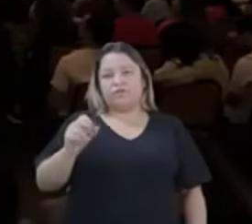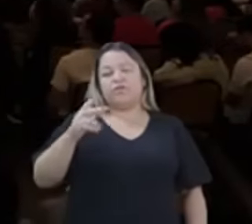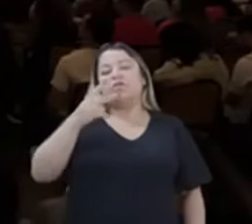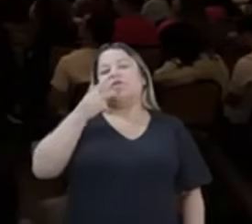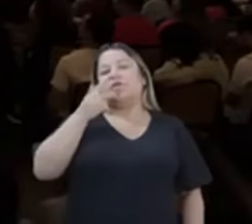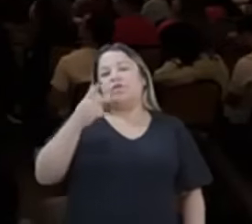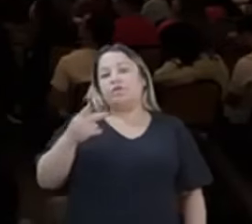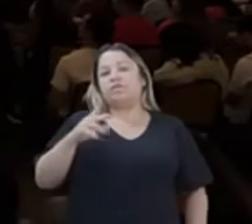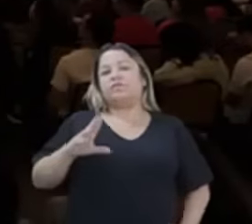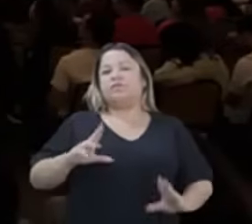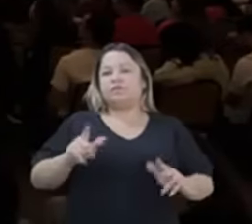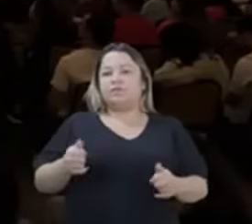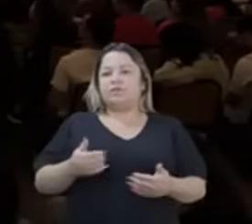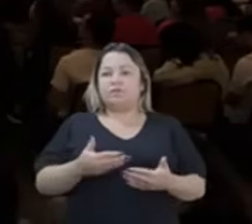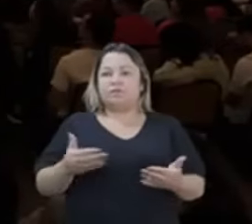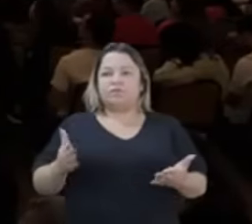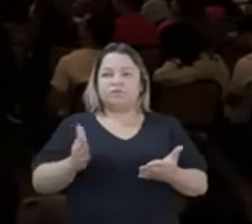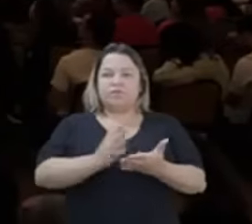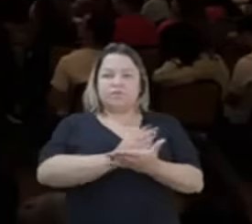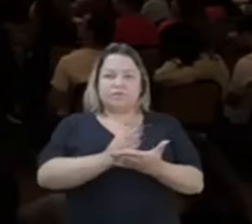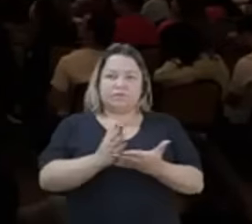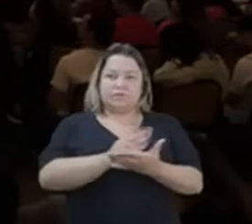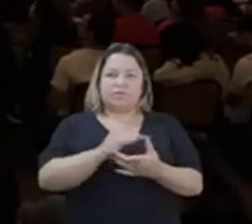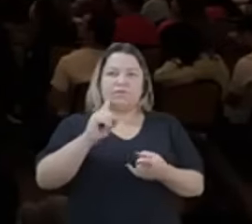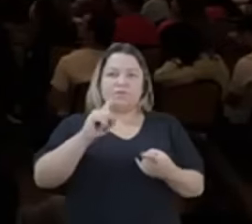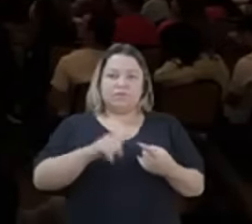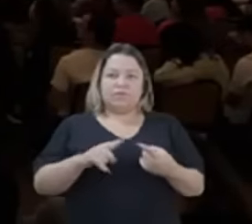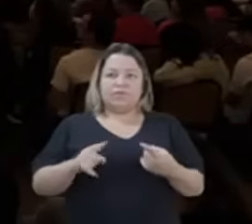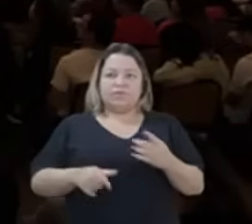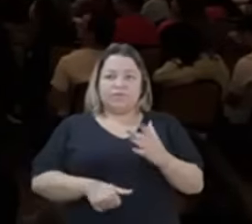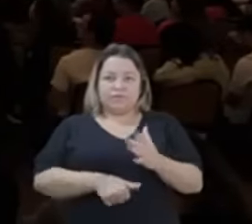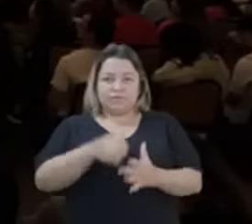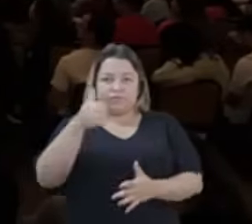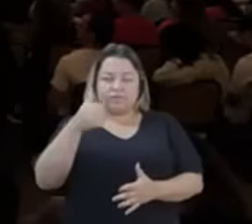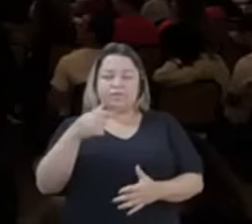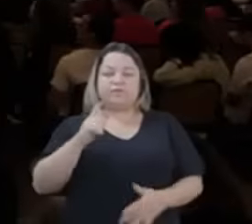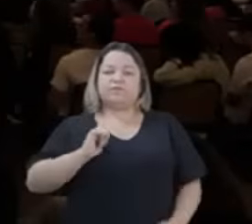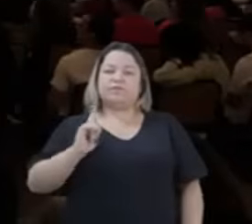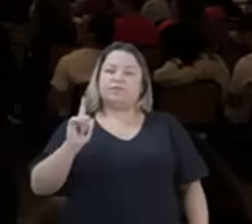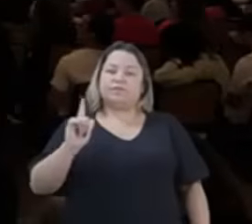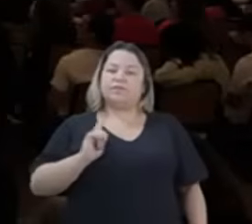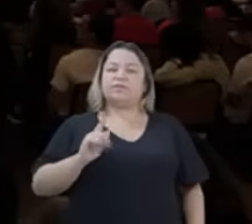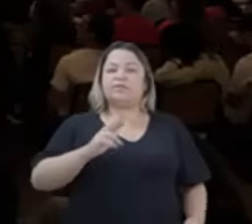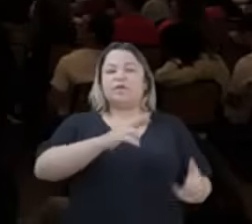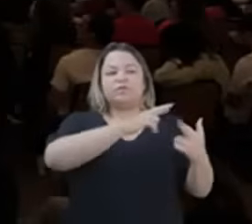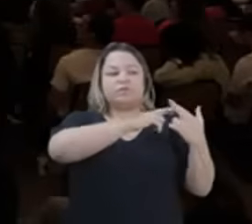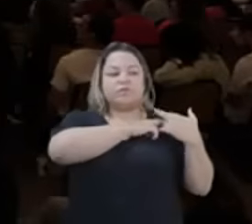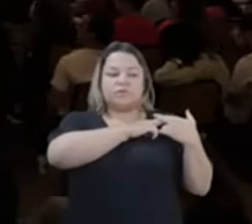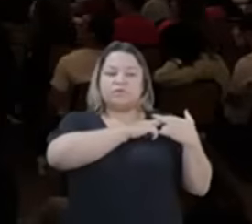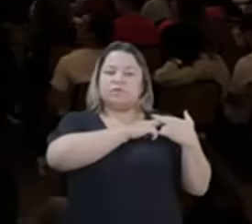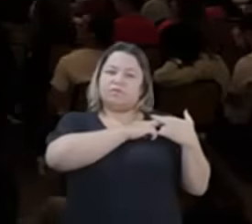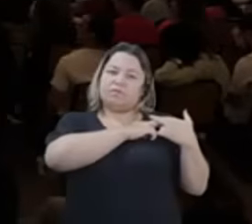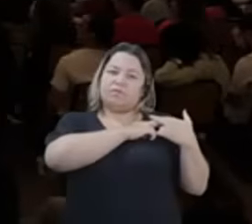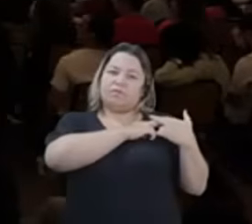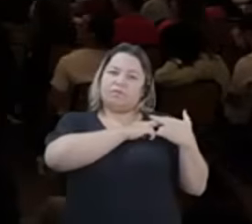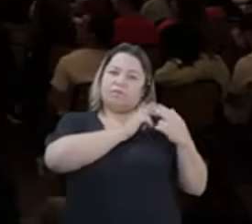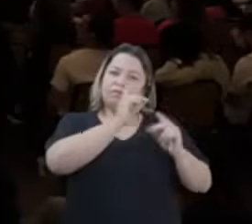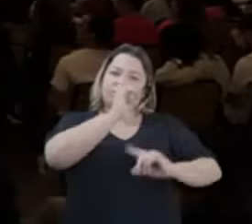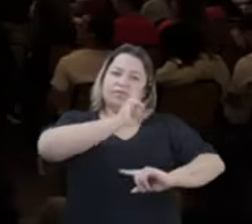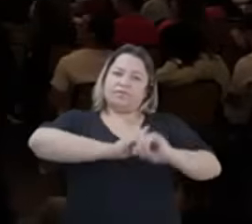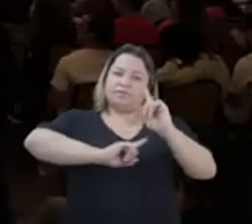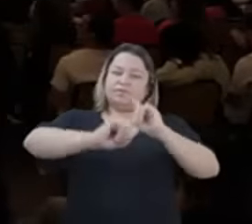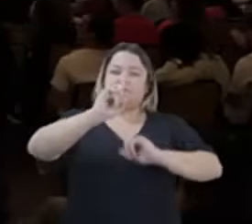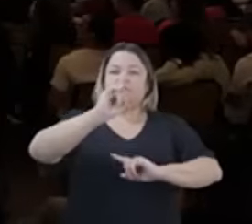para vocês, algumas. Primeiro, nós temos a responsabilidade de